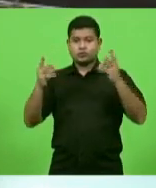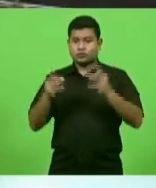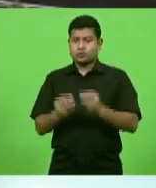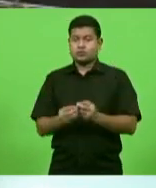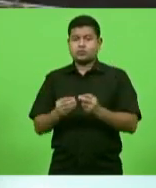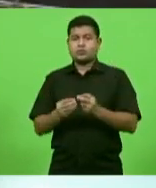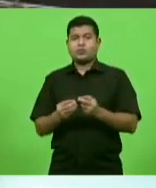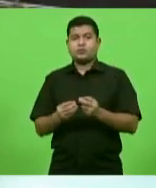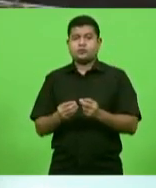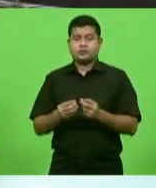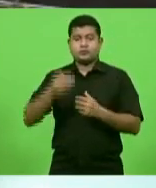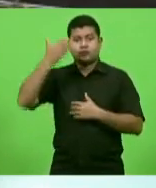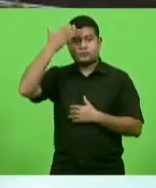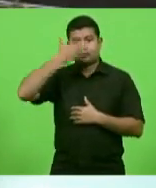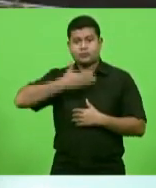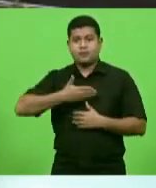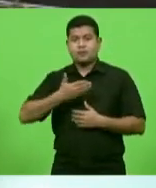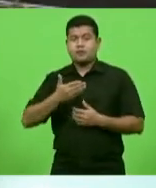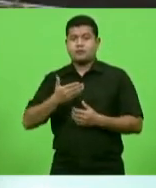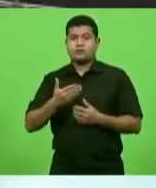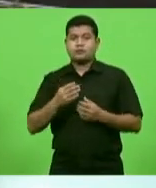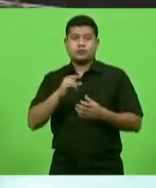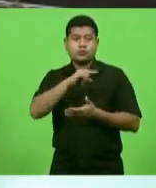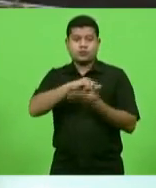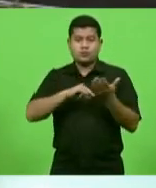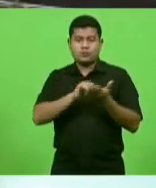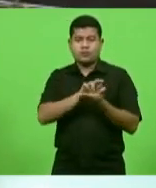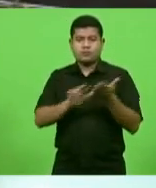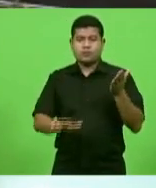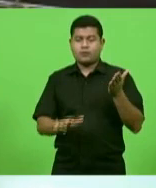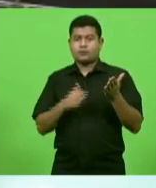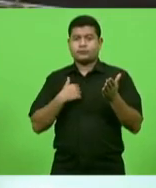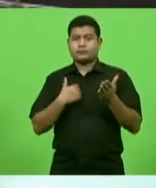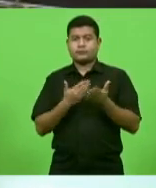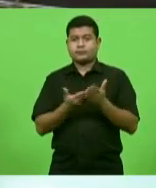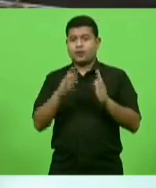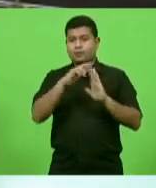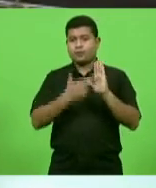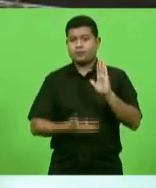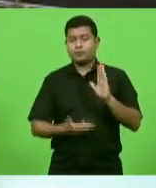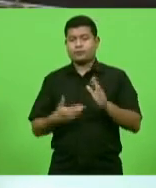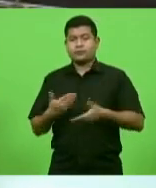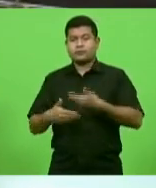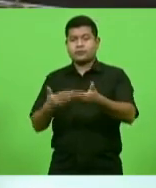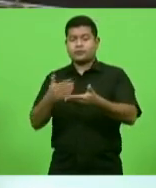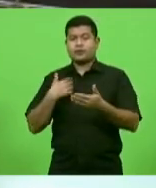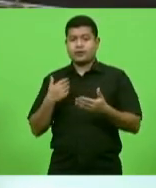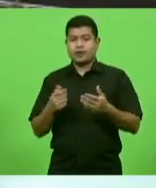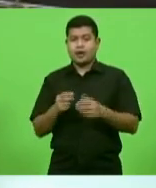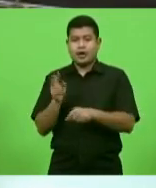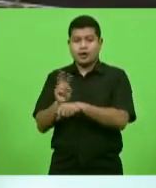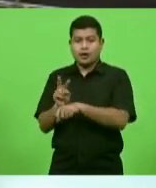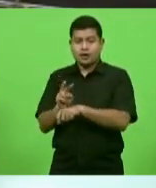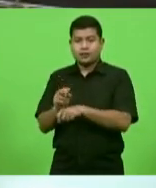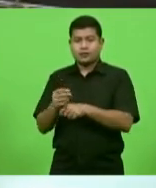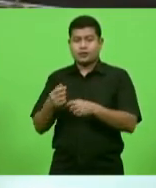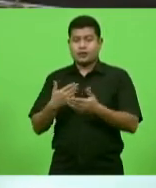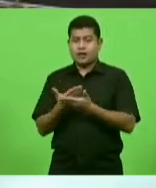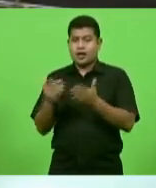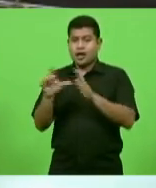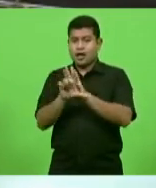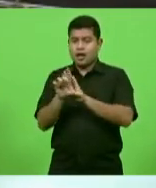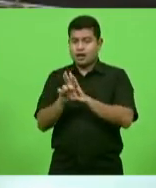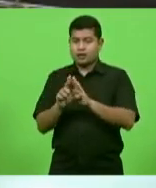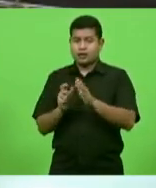probatório coletado na instrução processual em processos que verificavam a regularidade EA legalidade